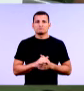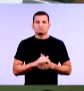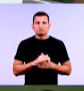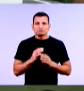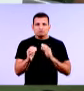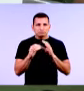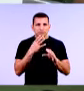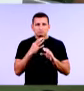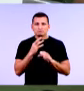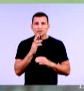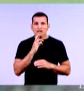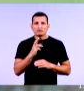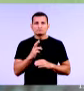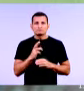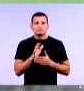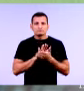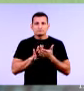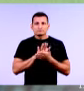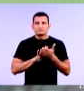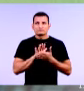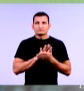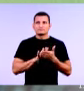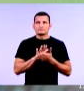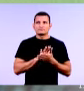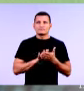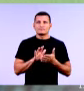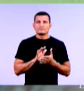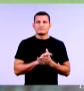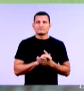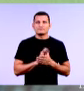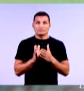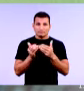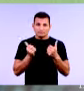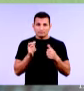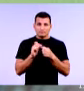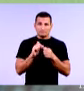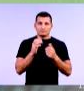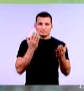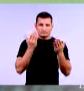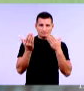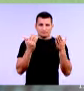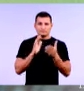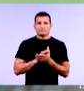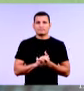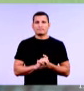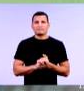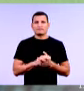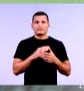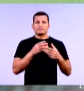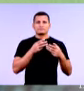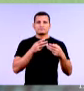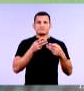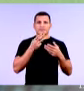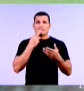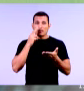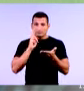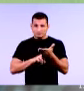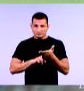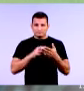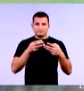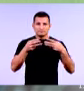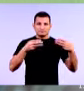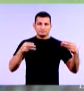Alguém falou, mas vamos lá. Nós pedimos então que fizesse uma comparação entre o serviço postal e uma